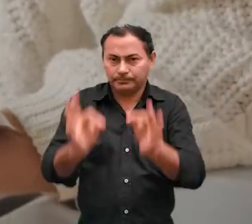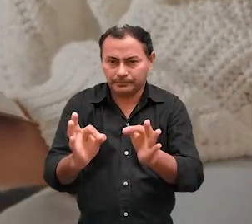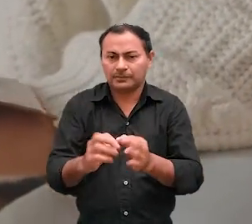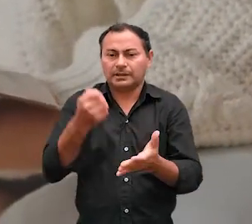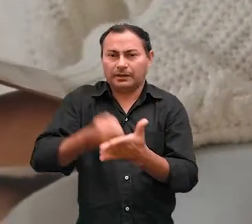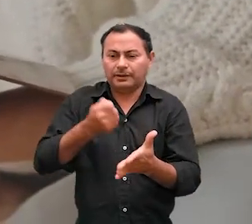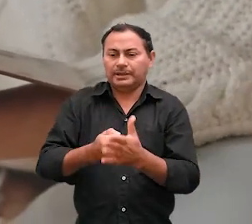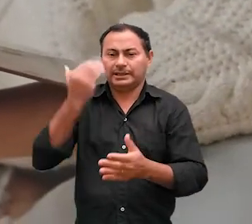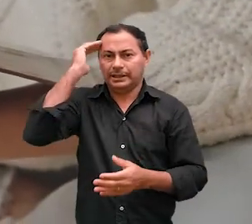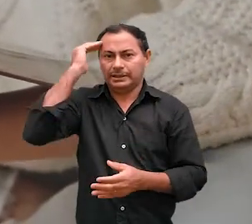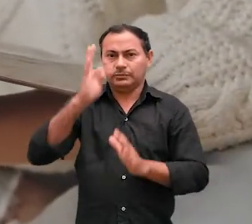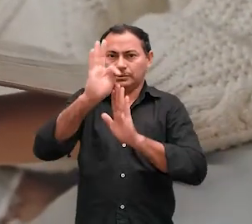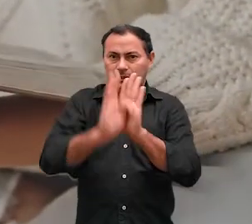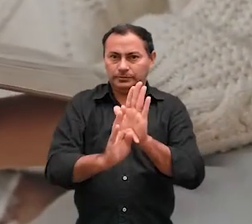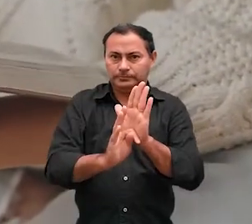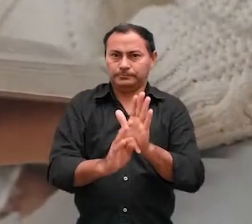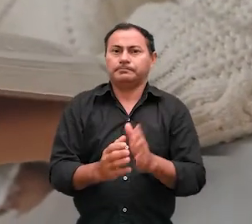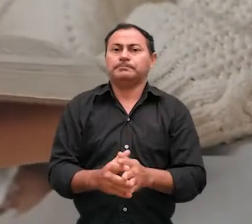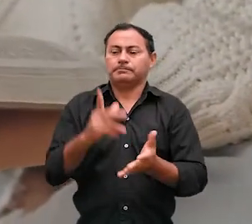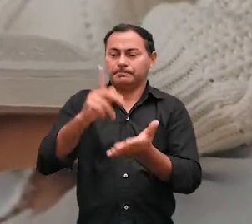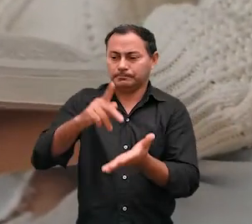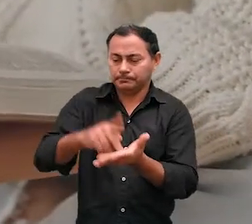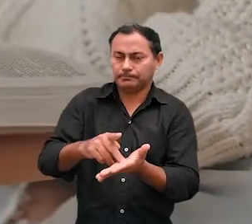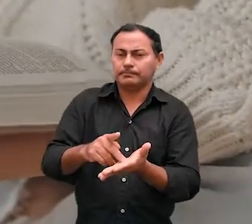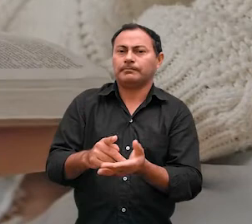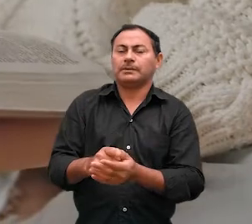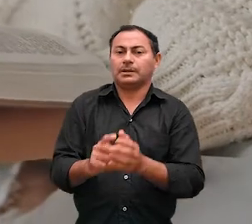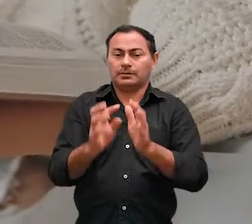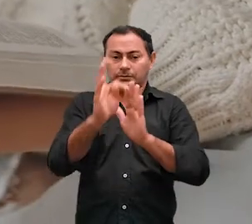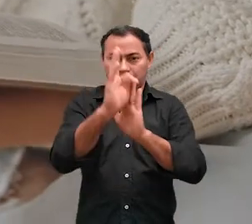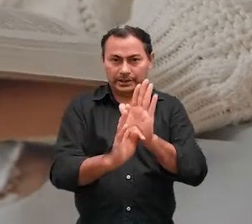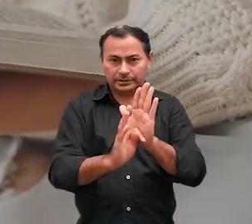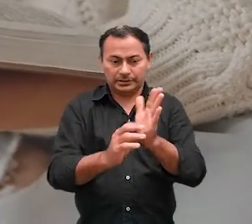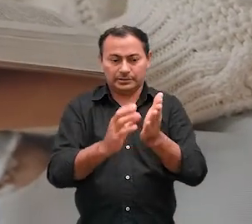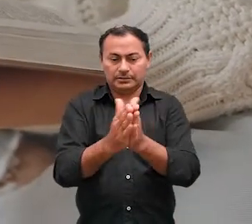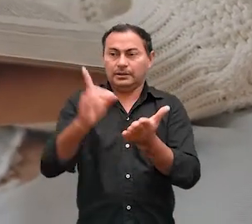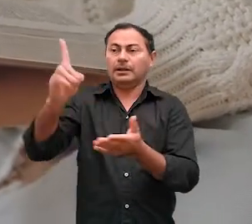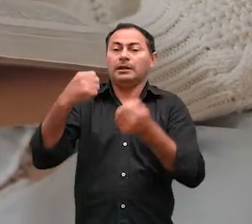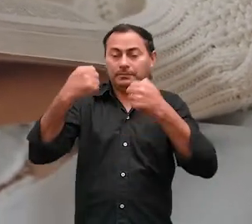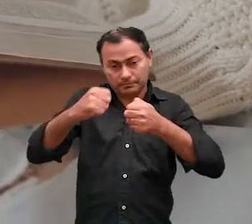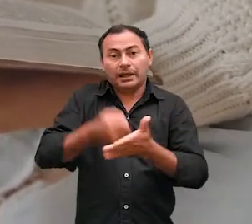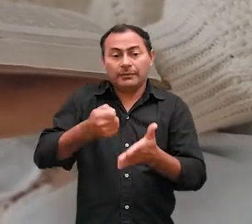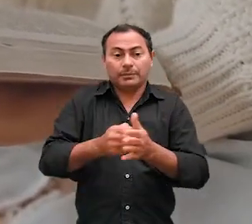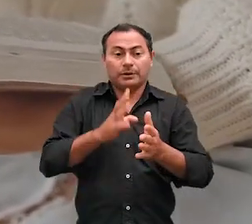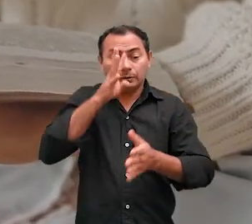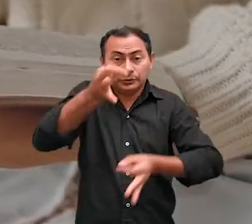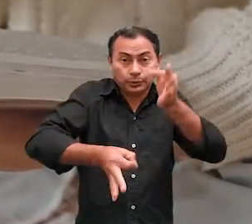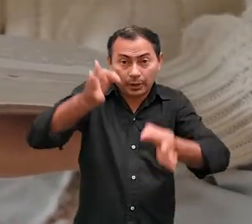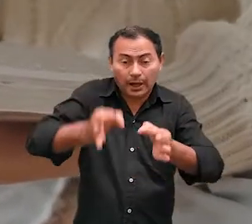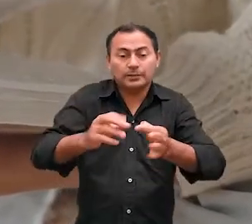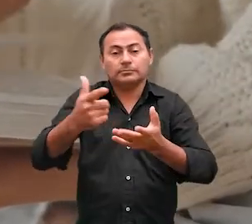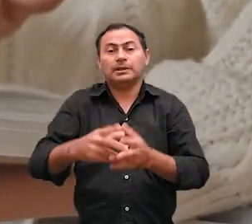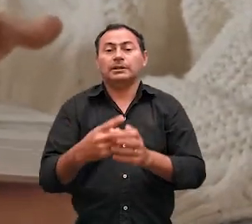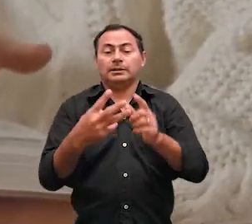não é exatamente assim que devemos interpretar o texto na verdade a passagem está dizendo que devemos julgar e